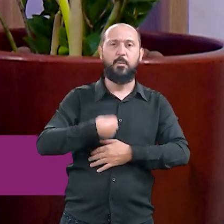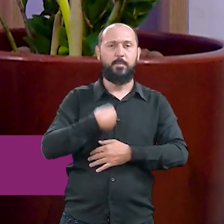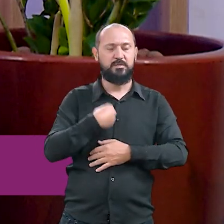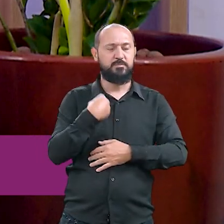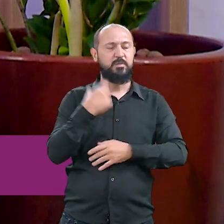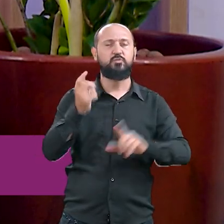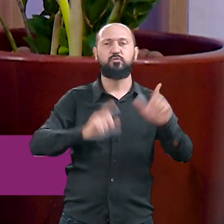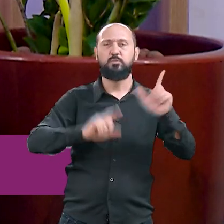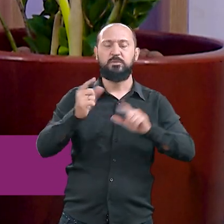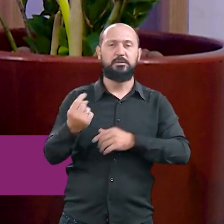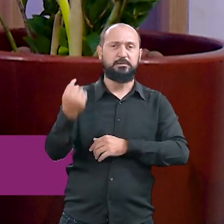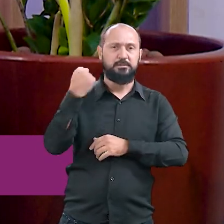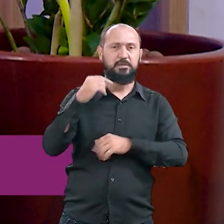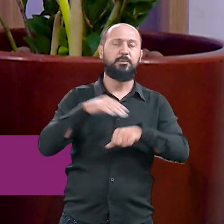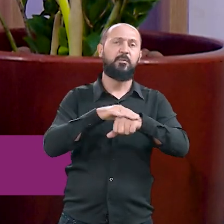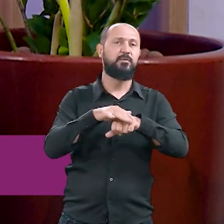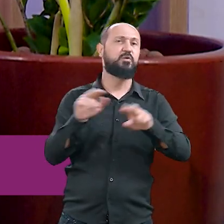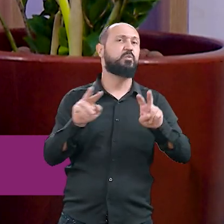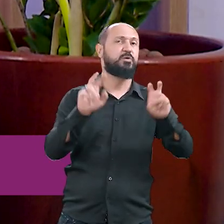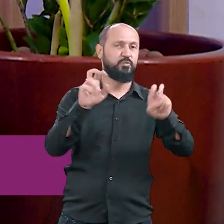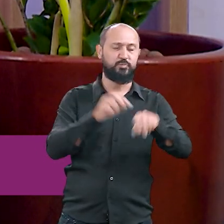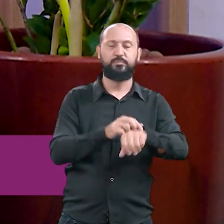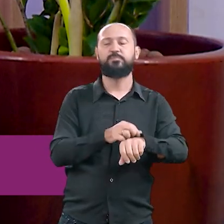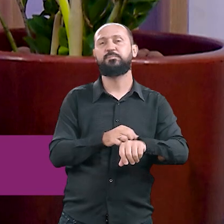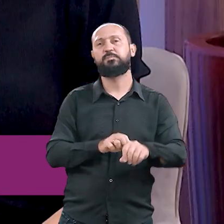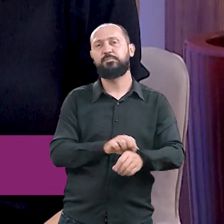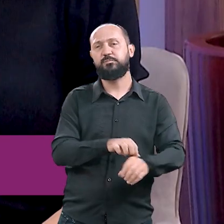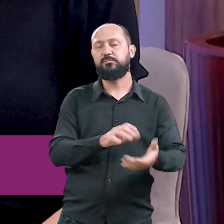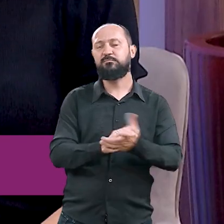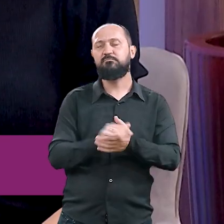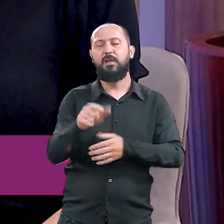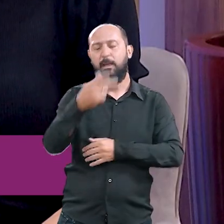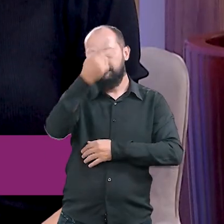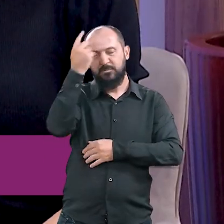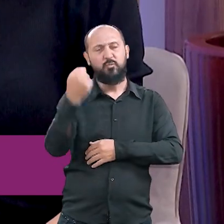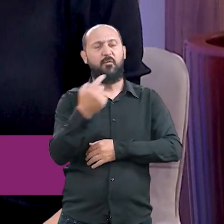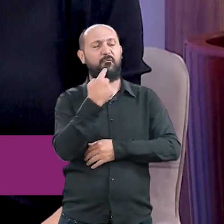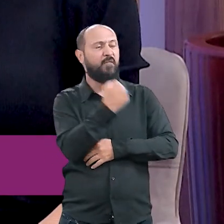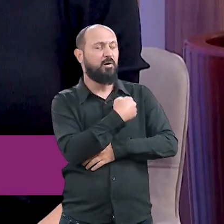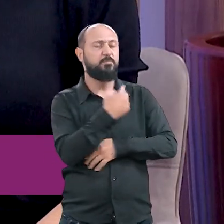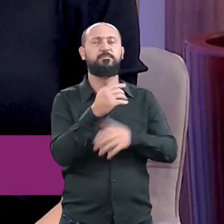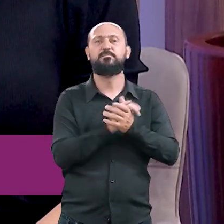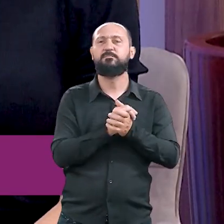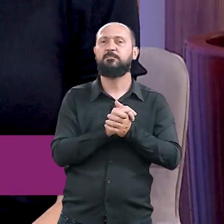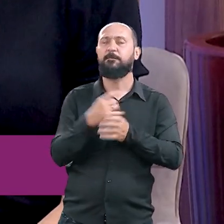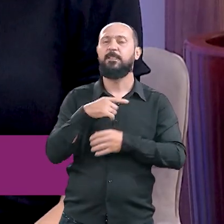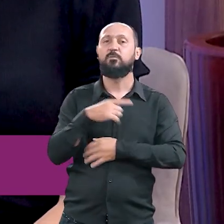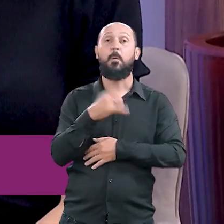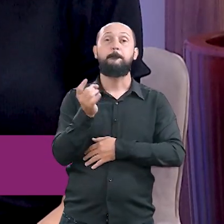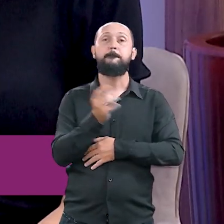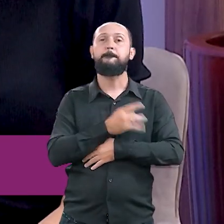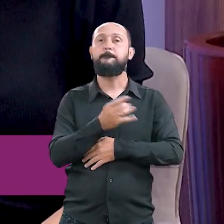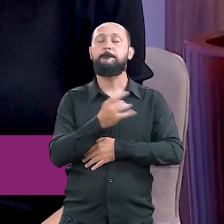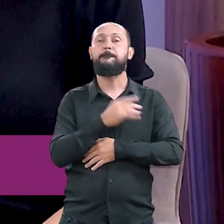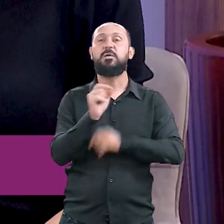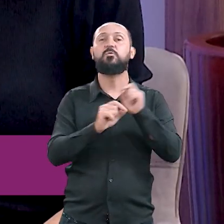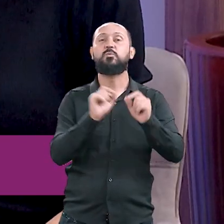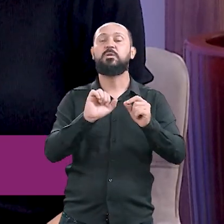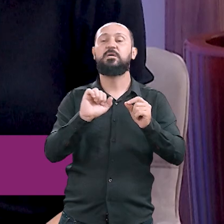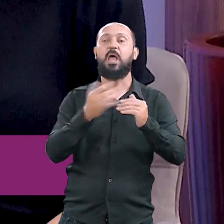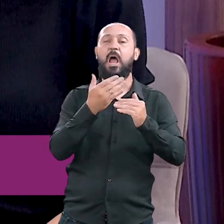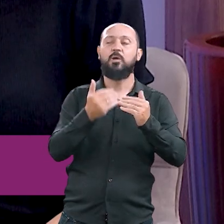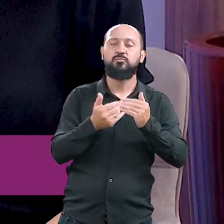normalmente traz temas que estão em evidência na mídia e eu não posso deixar de falar da inteligência artificial porque está fazendo parte